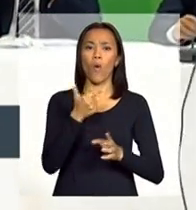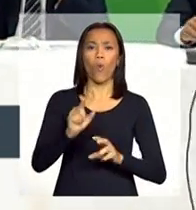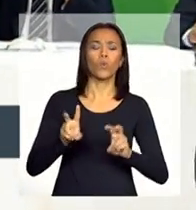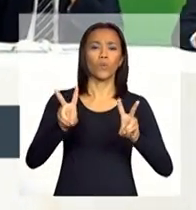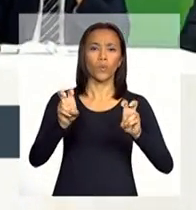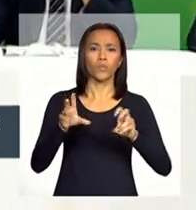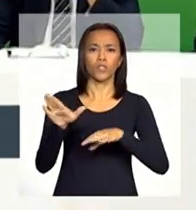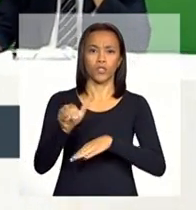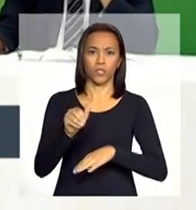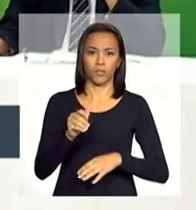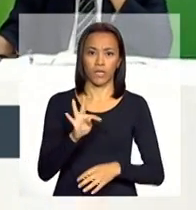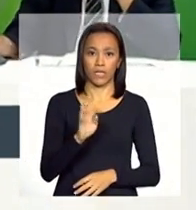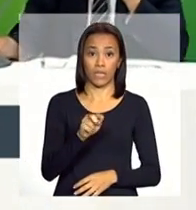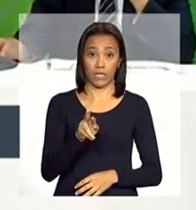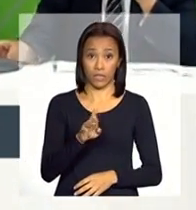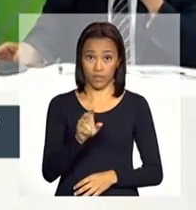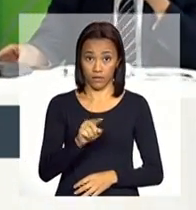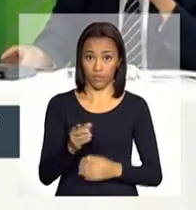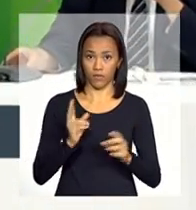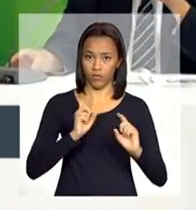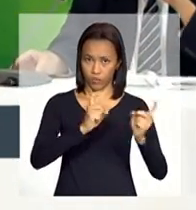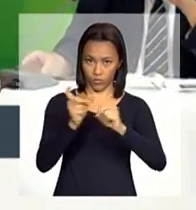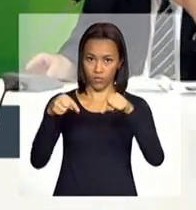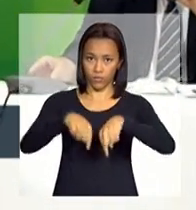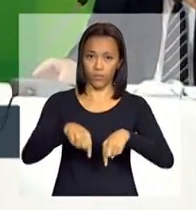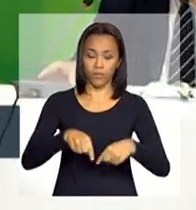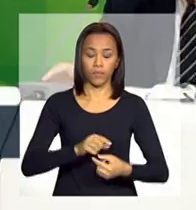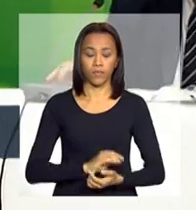Chama a Teresa Então você